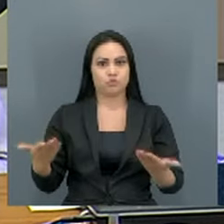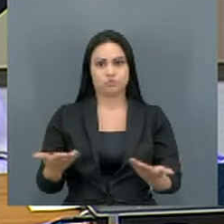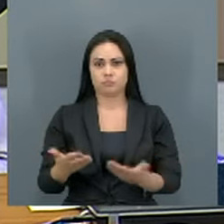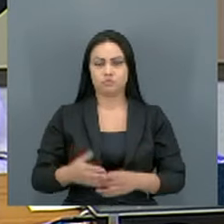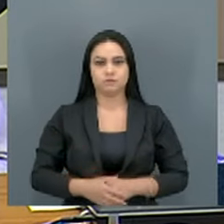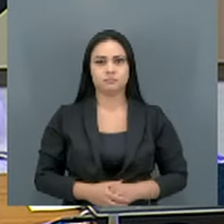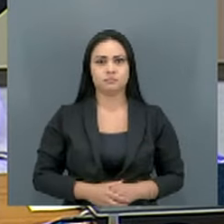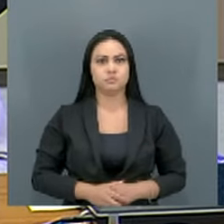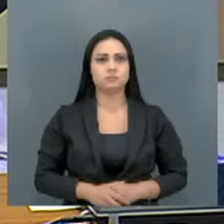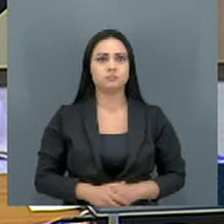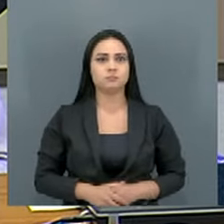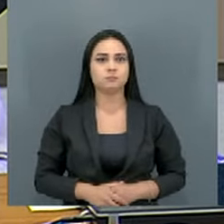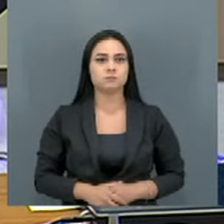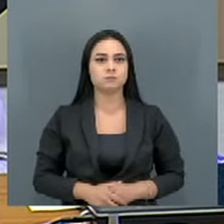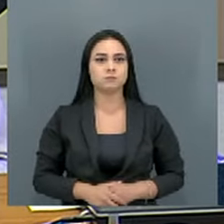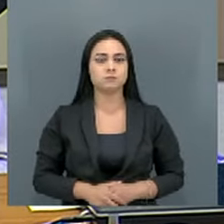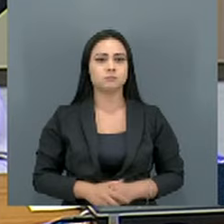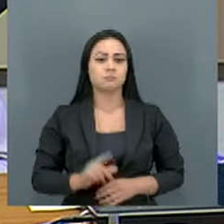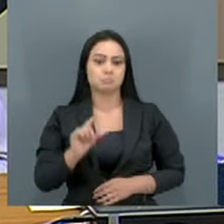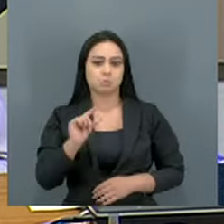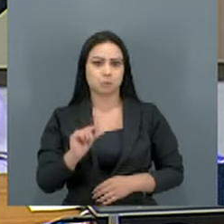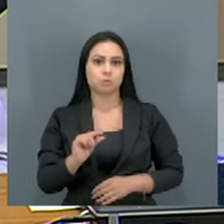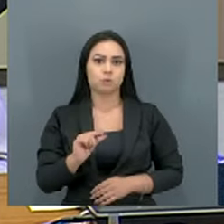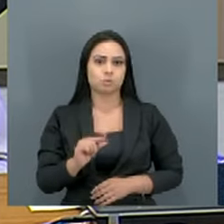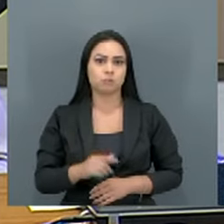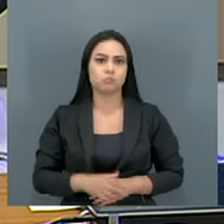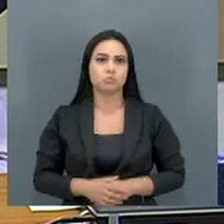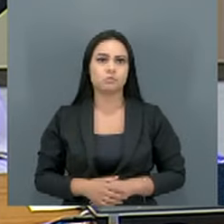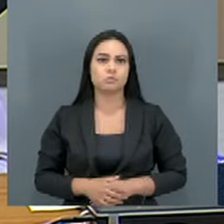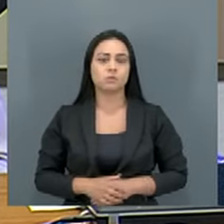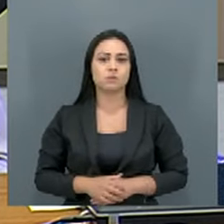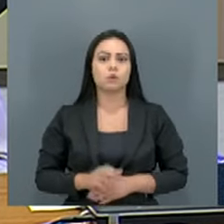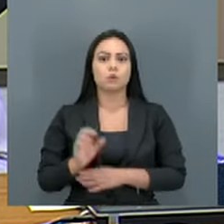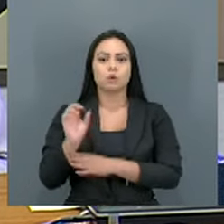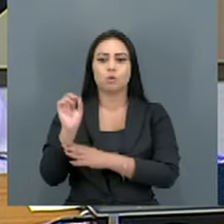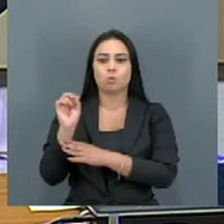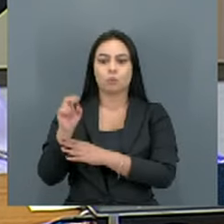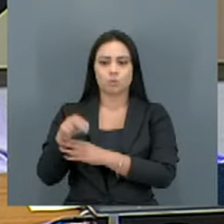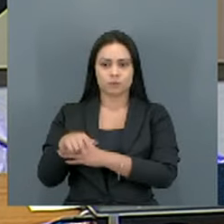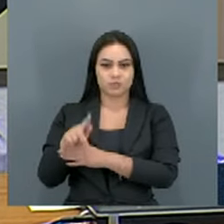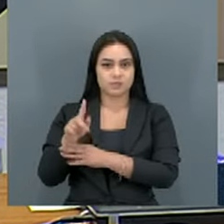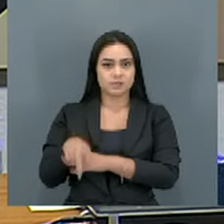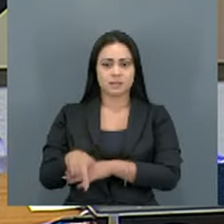hoje. Um pouco. A ONG sempre vai.